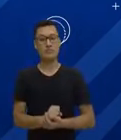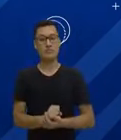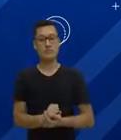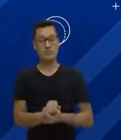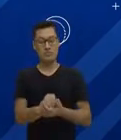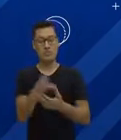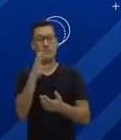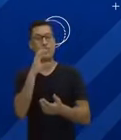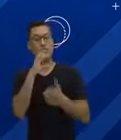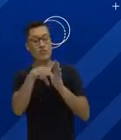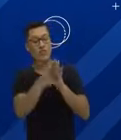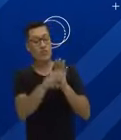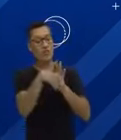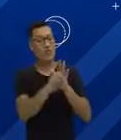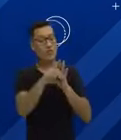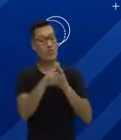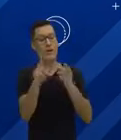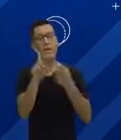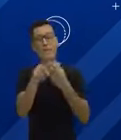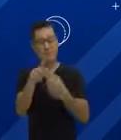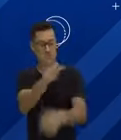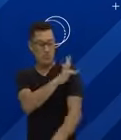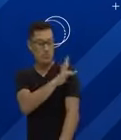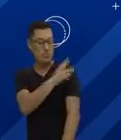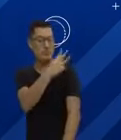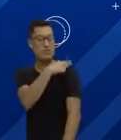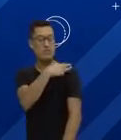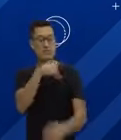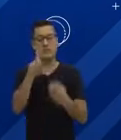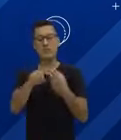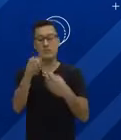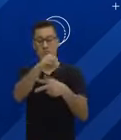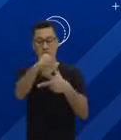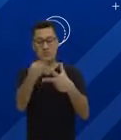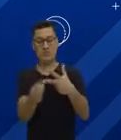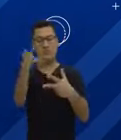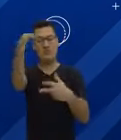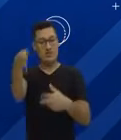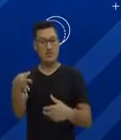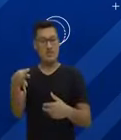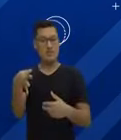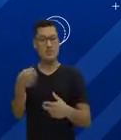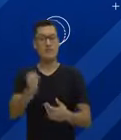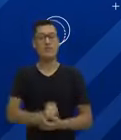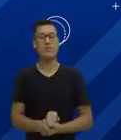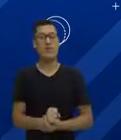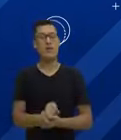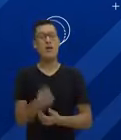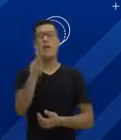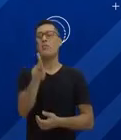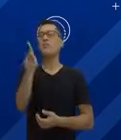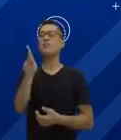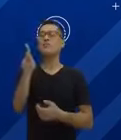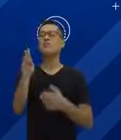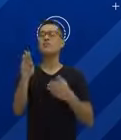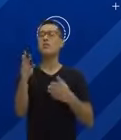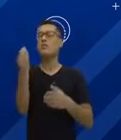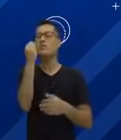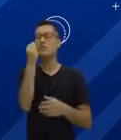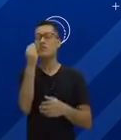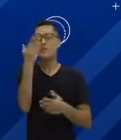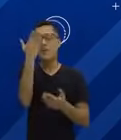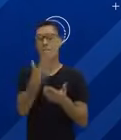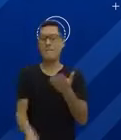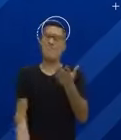abrangem tanto o ensino fundamental, médio e o pré-ENEM. Tá certo, pessoal? Ei, professor! Professor, preste atenção. Eu